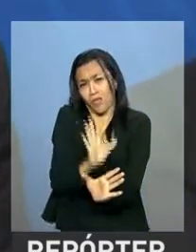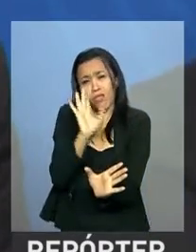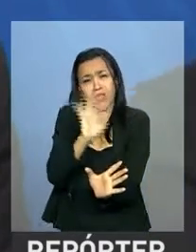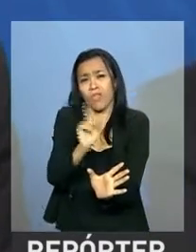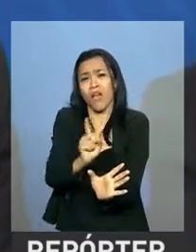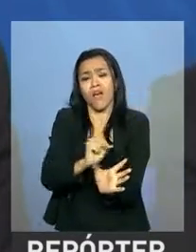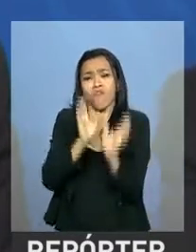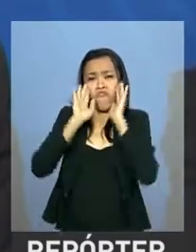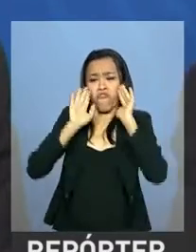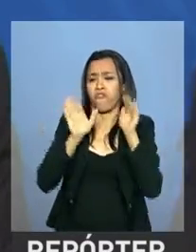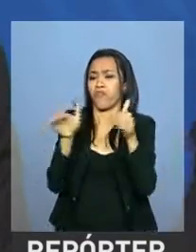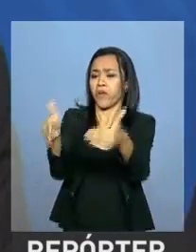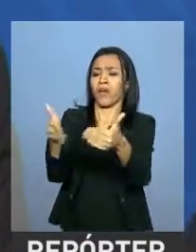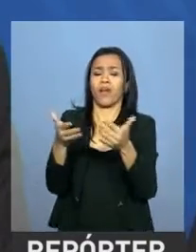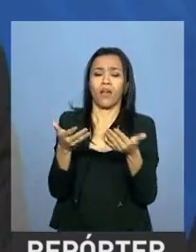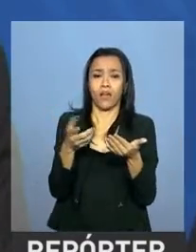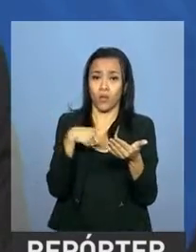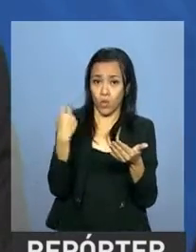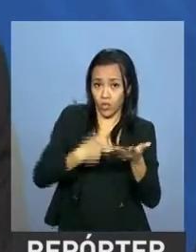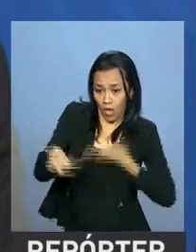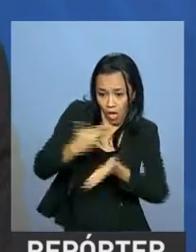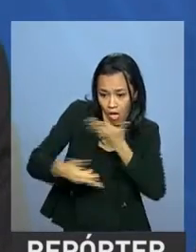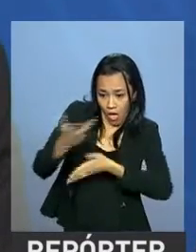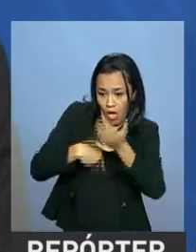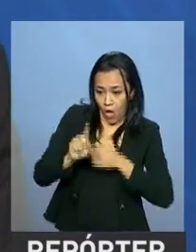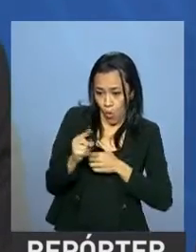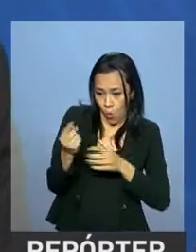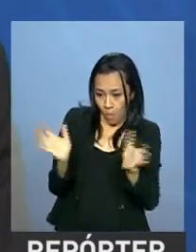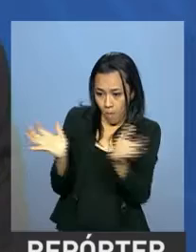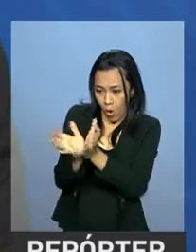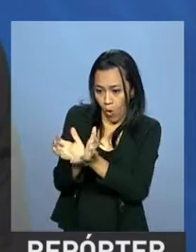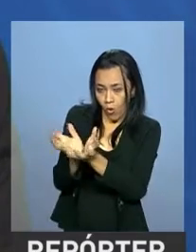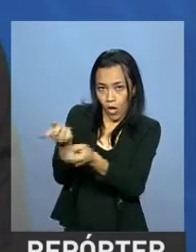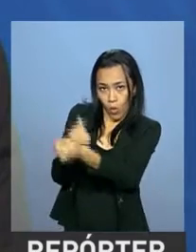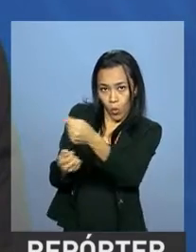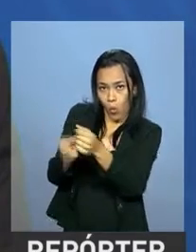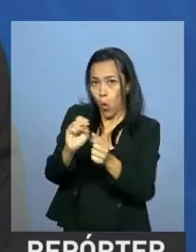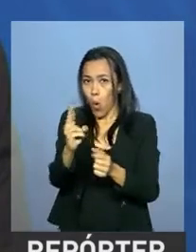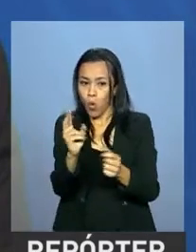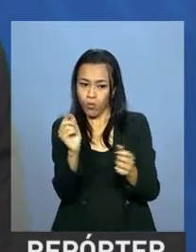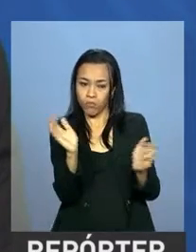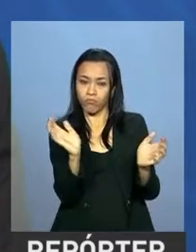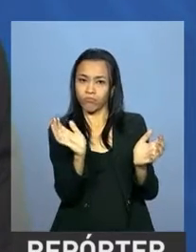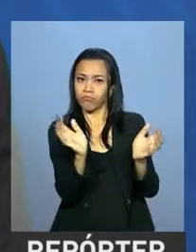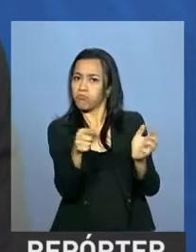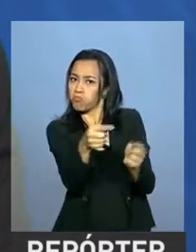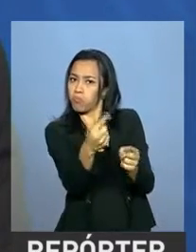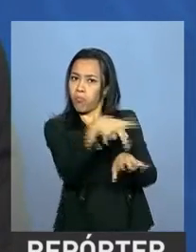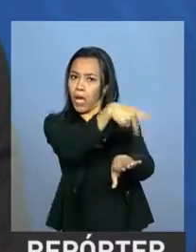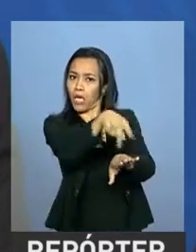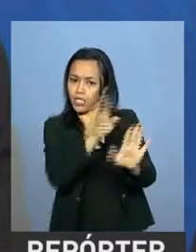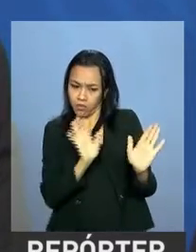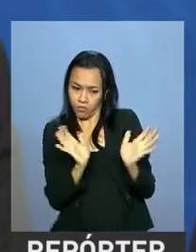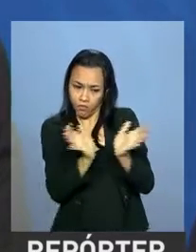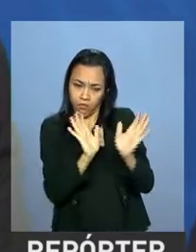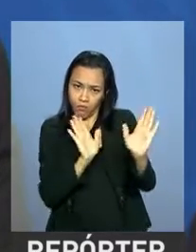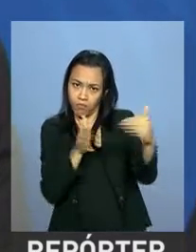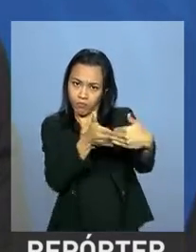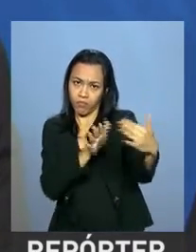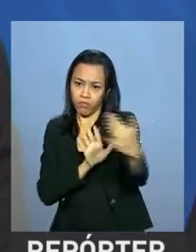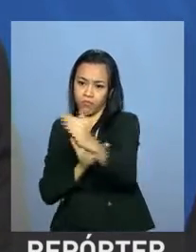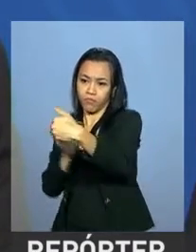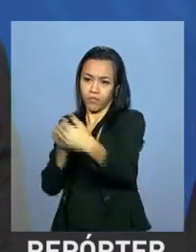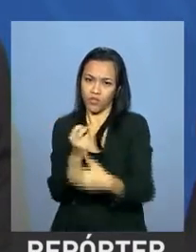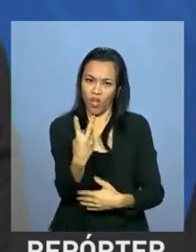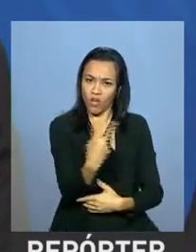focar a nossa relação com este ou aquele bloco ou com este ou aquele país mas diferentemente fazer com que